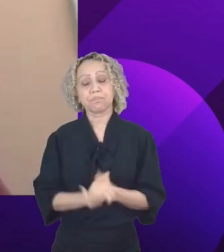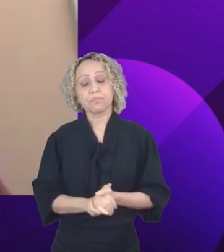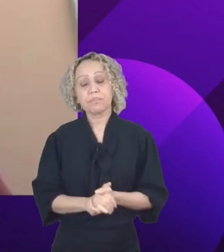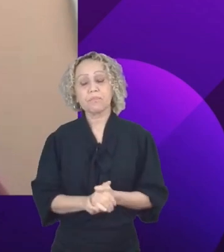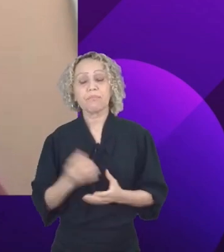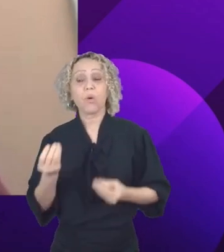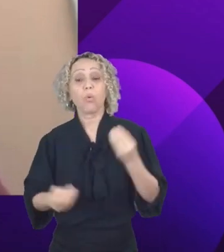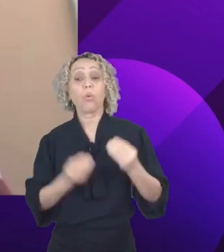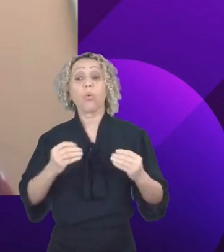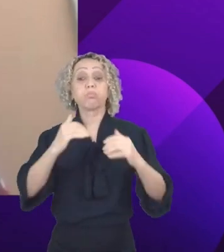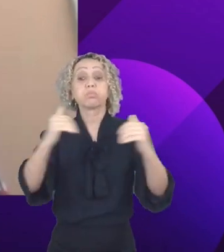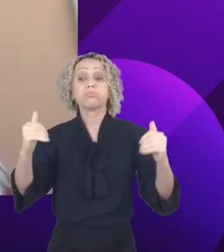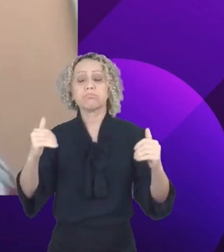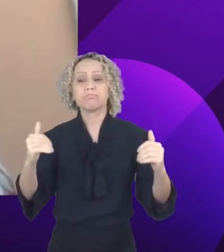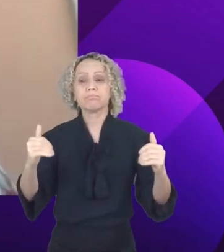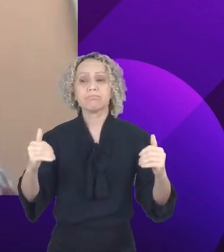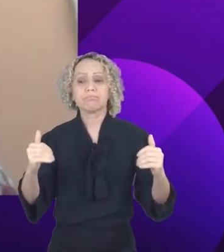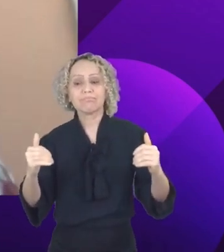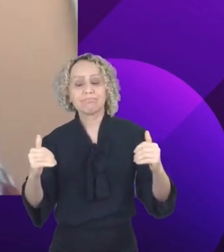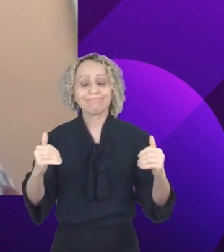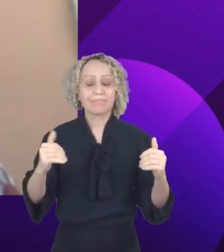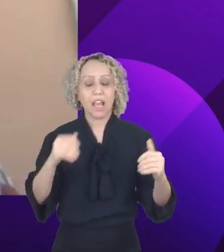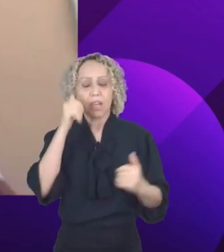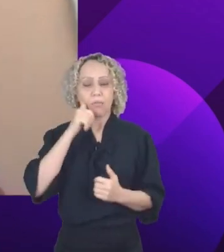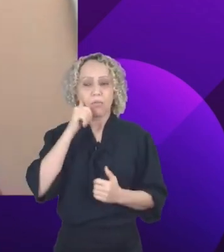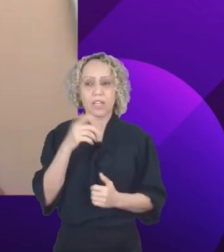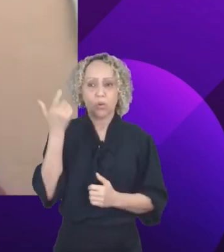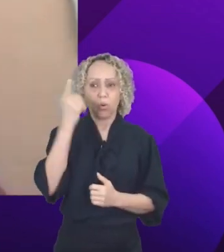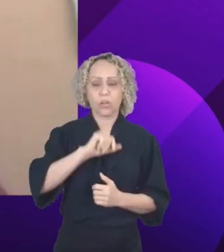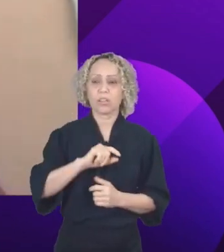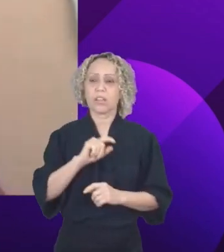o que acontece? As mulheres conseguiram